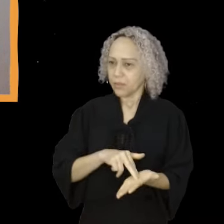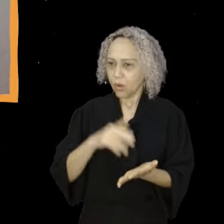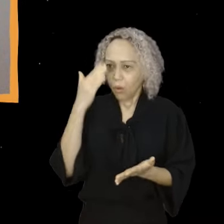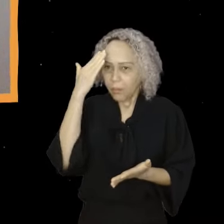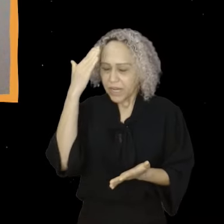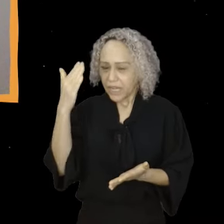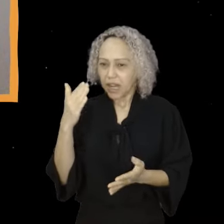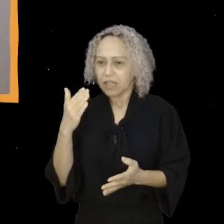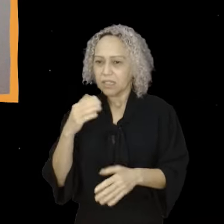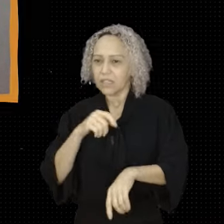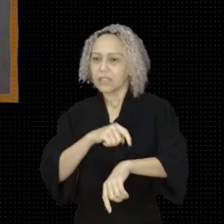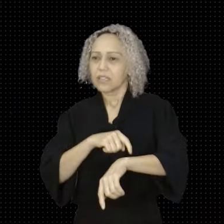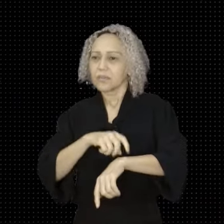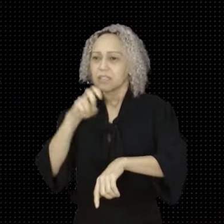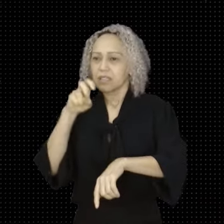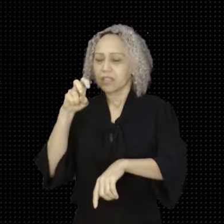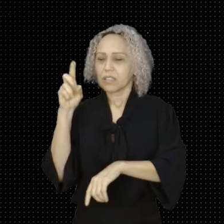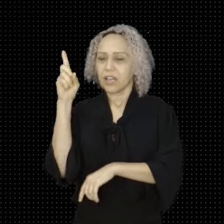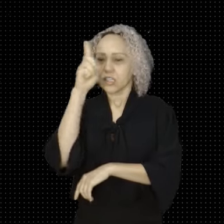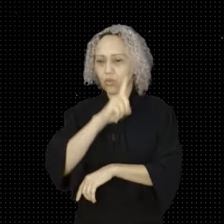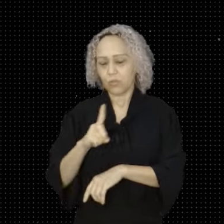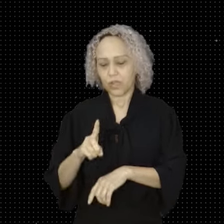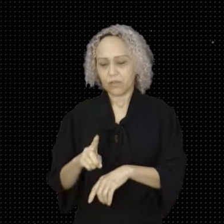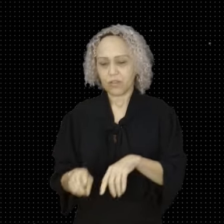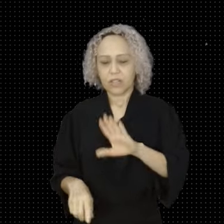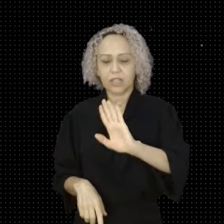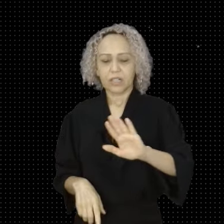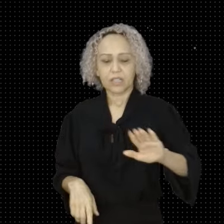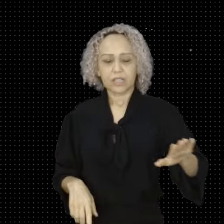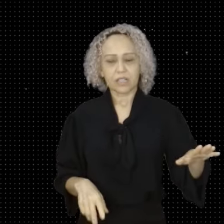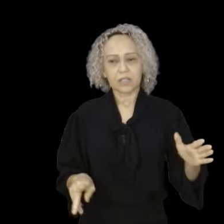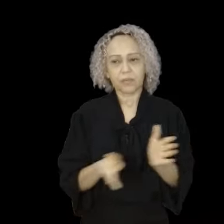da tarde. Crianças petistas.